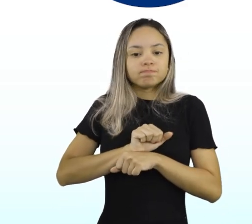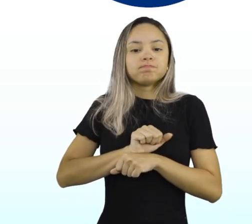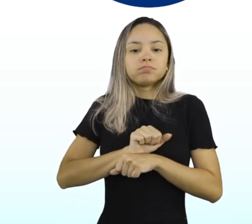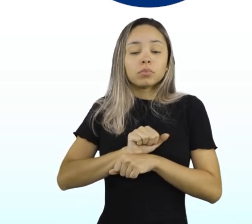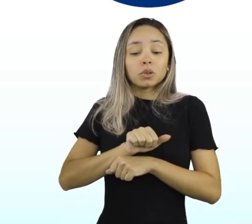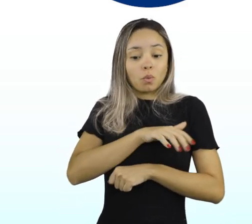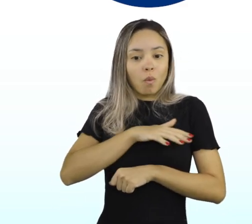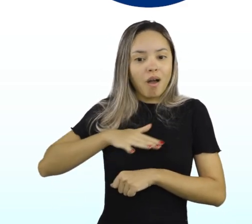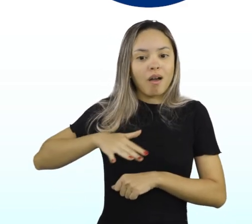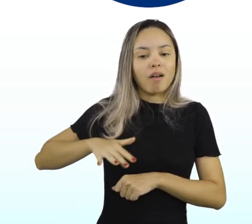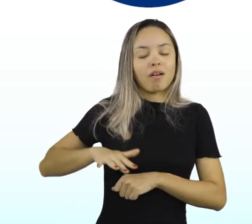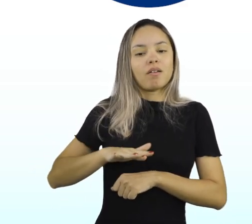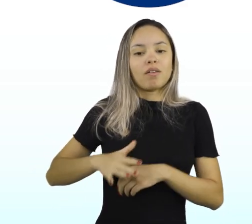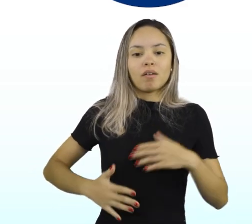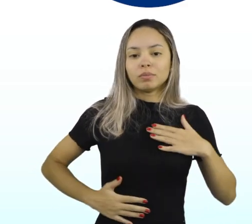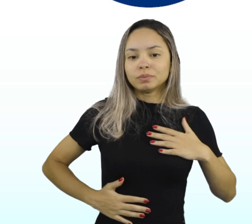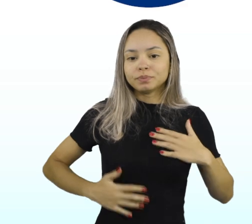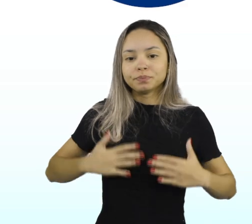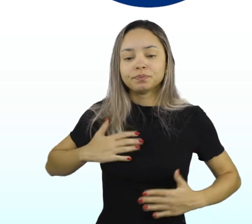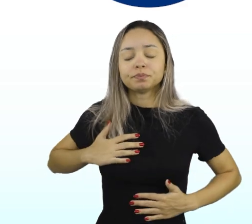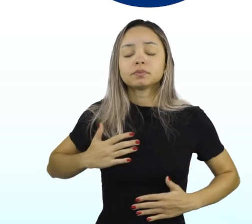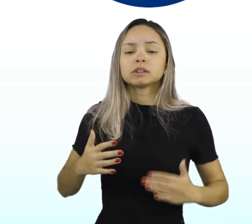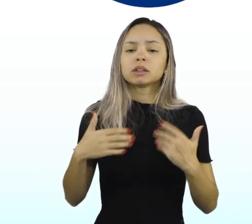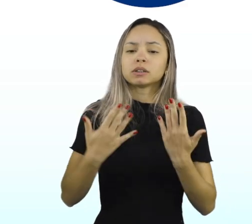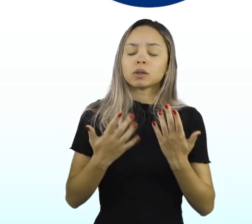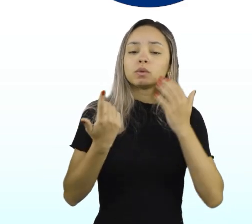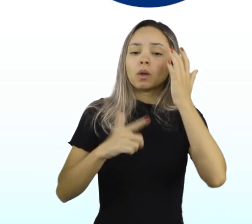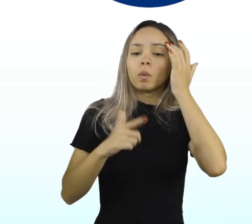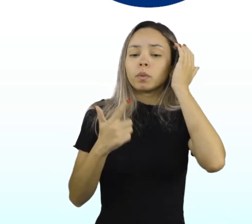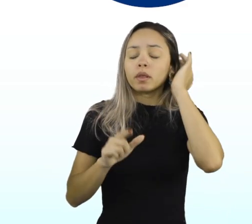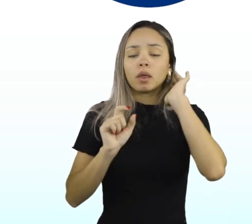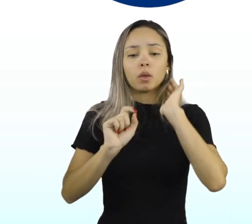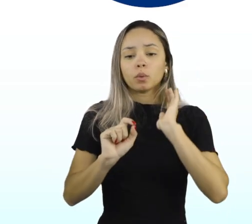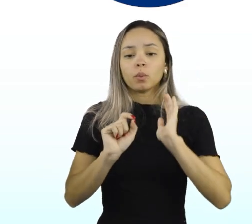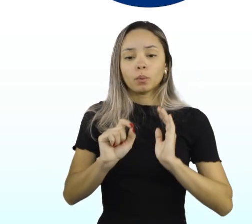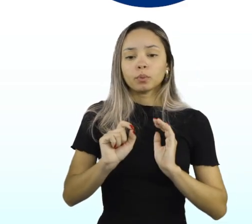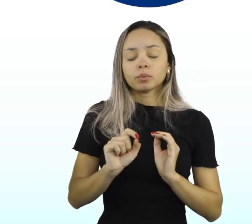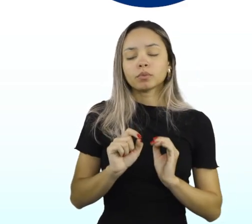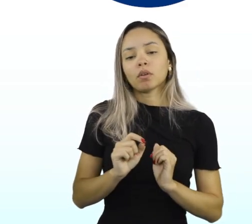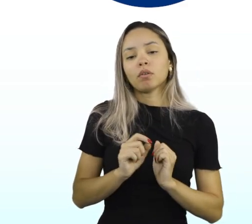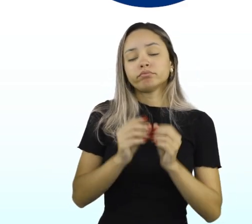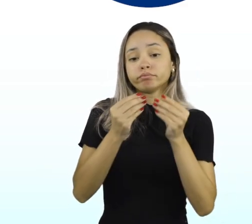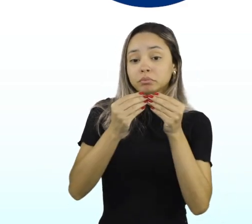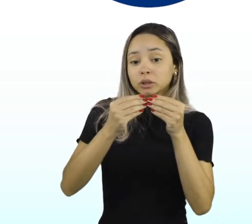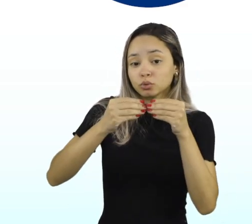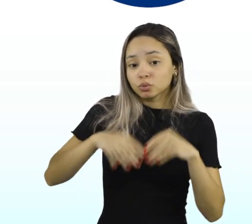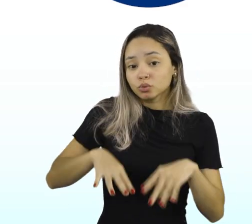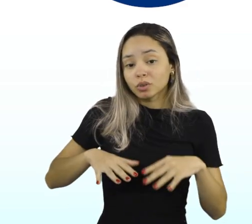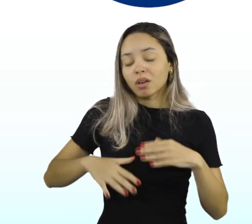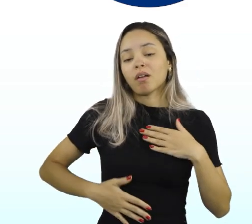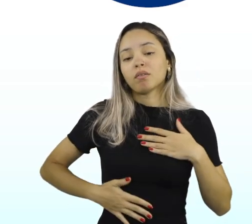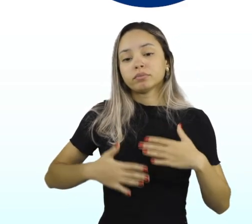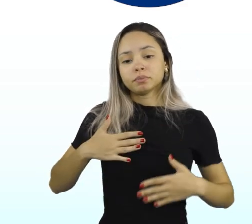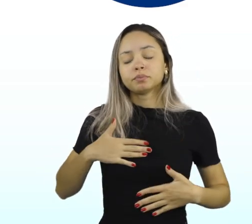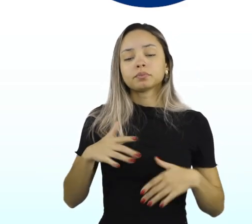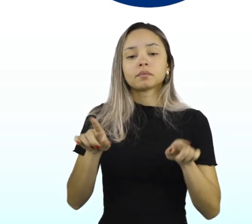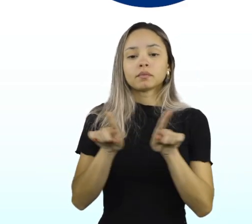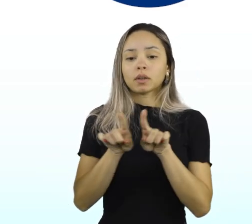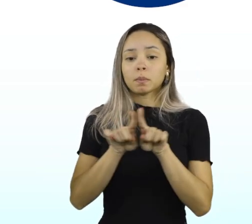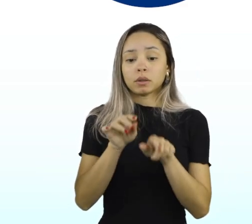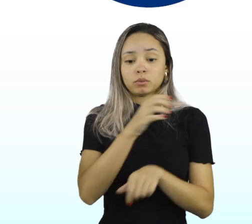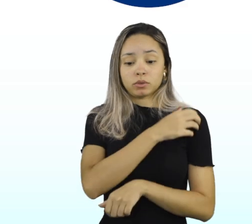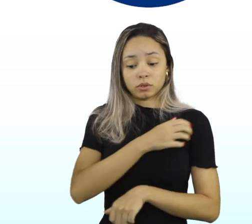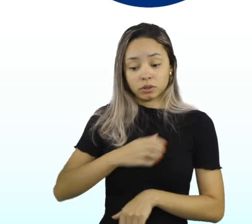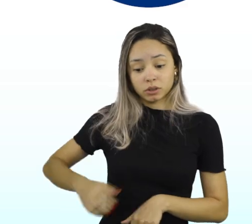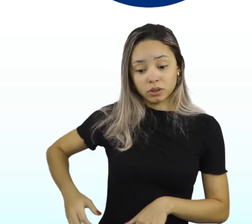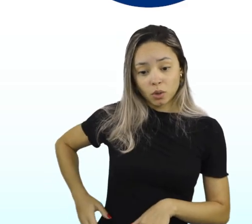área pequena. Assim, como não há, ou seja, causar nenhum tipo de dano. Além disso, o tecido do cinto de segurança é